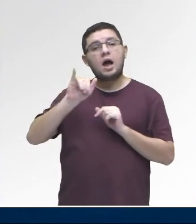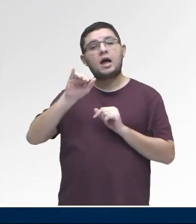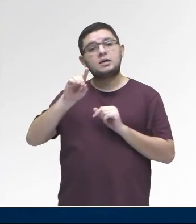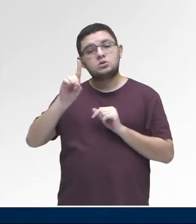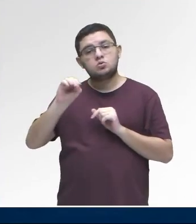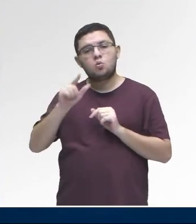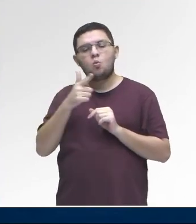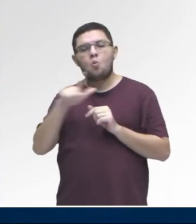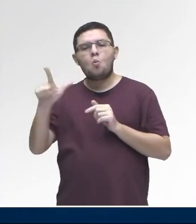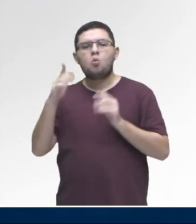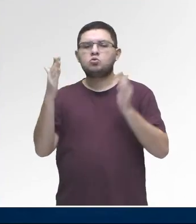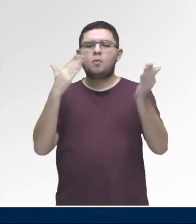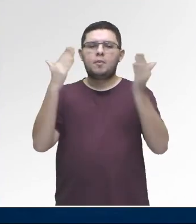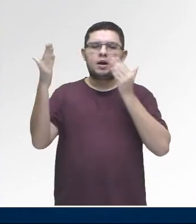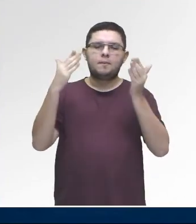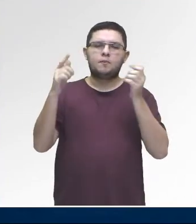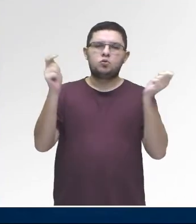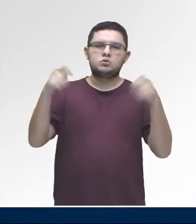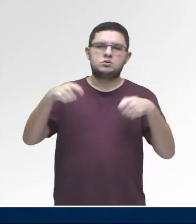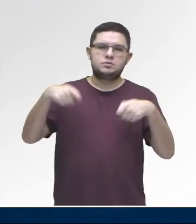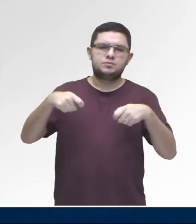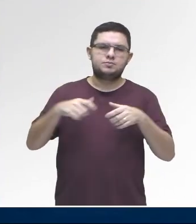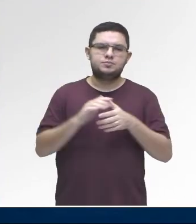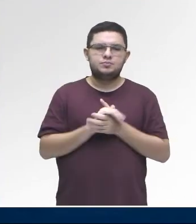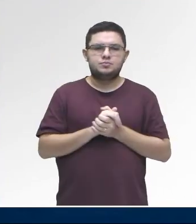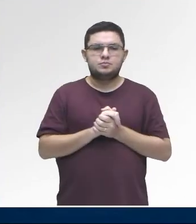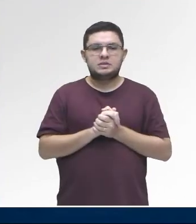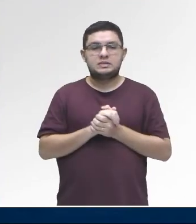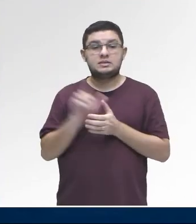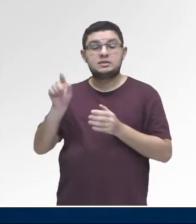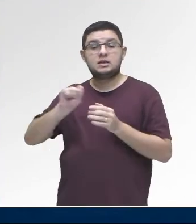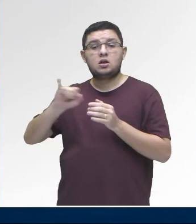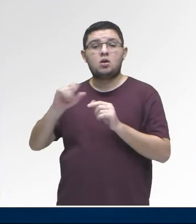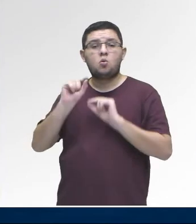produz mais cátion, significa dizer que ele é o mais